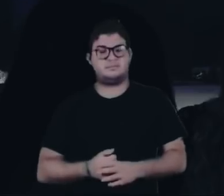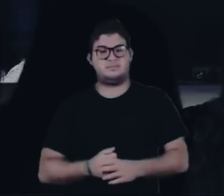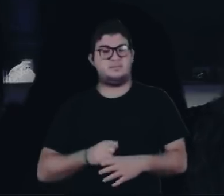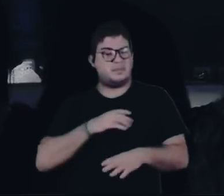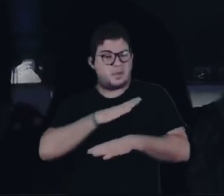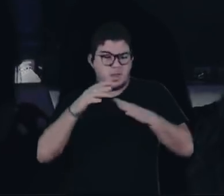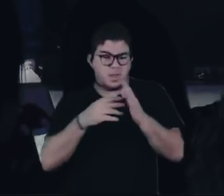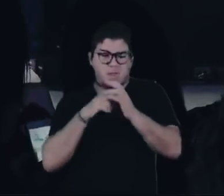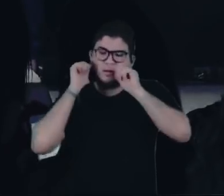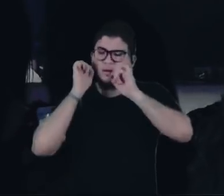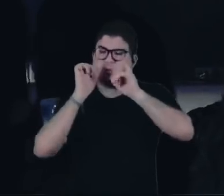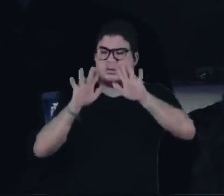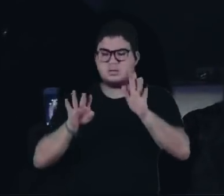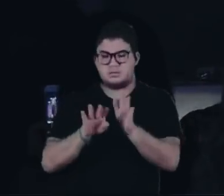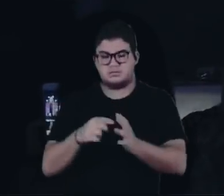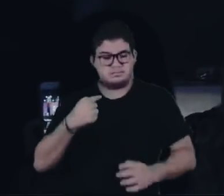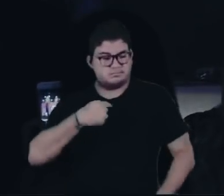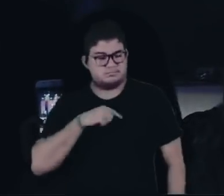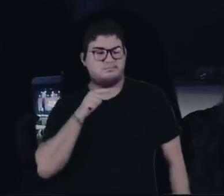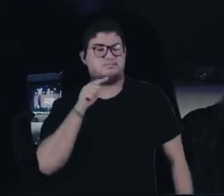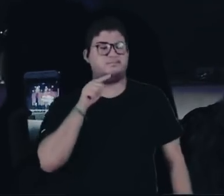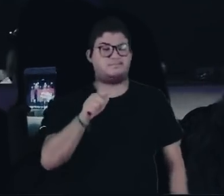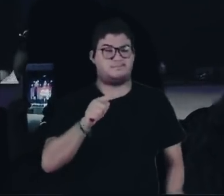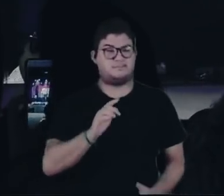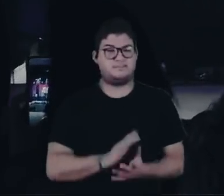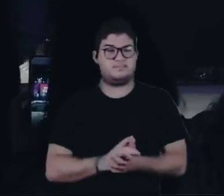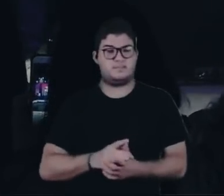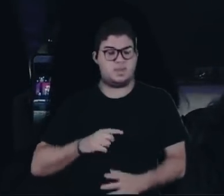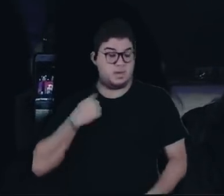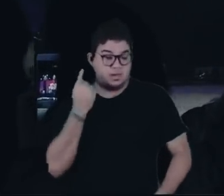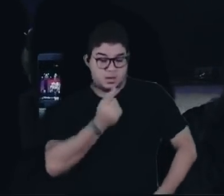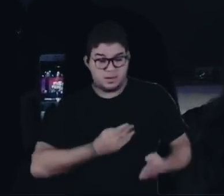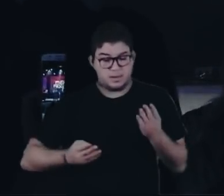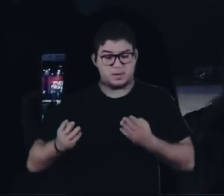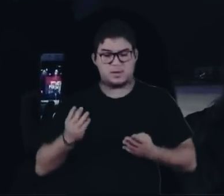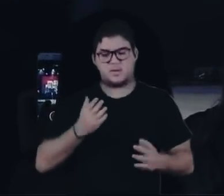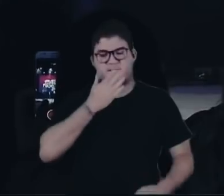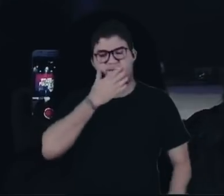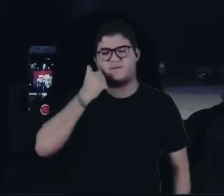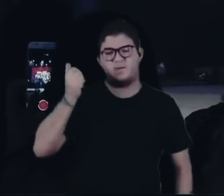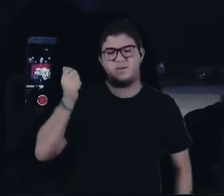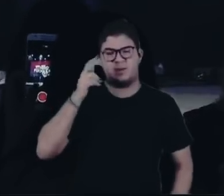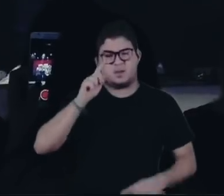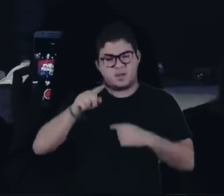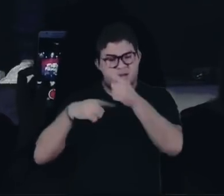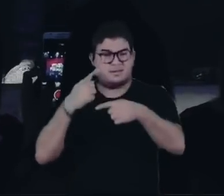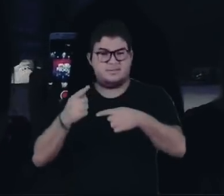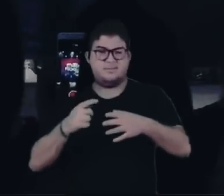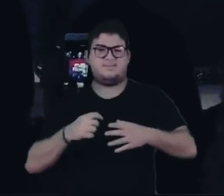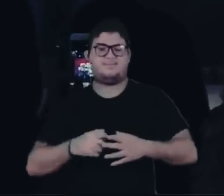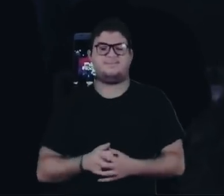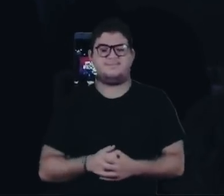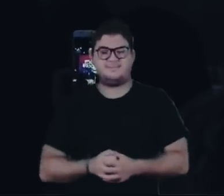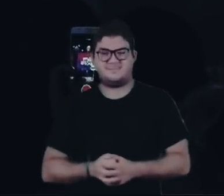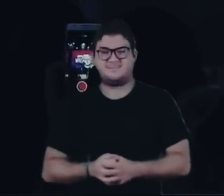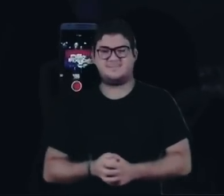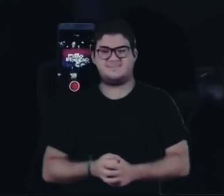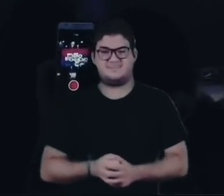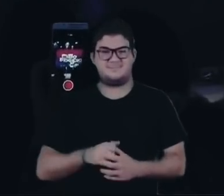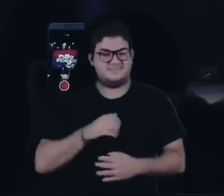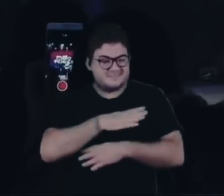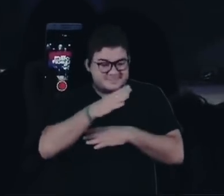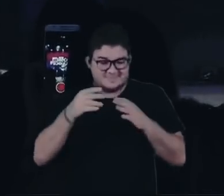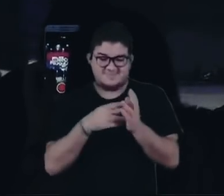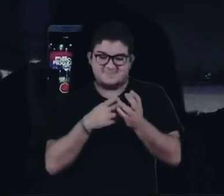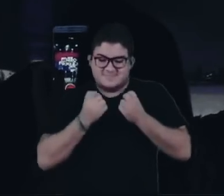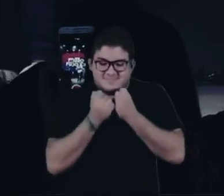Todas as bênçãos que chegam para mim, para você, são para que a gente sirva melhor aos outros. Por isso que tudo é sobre